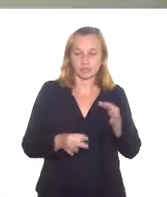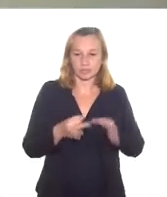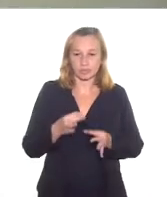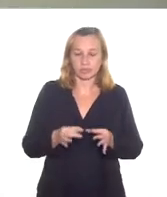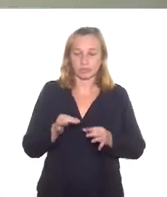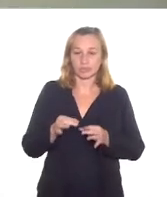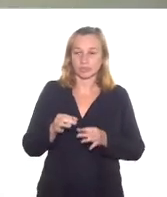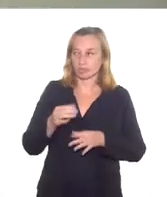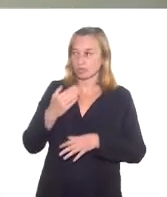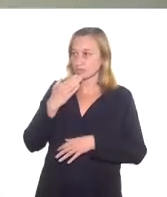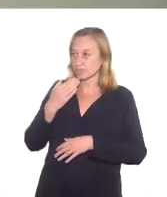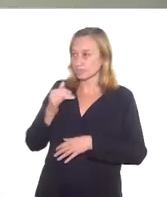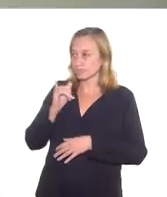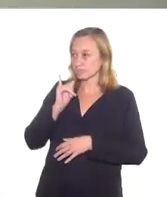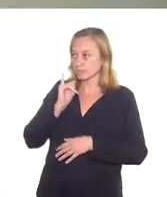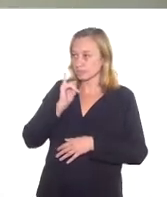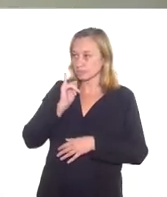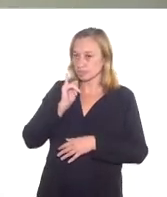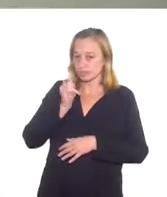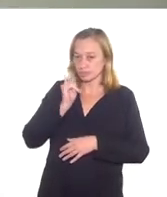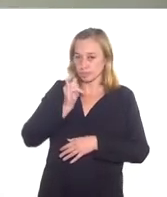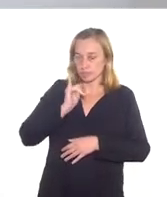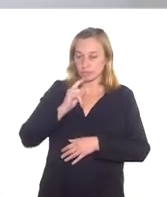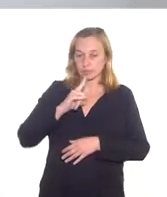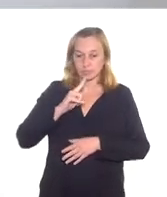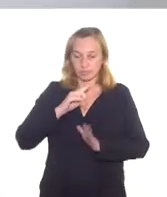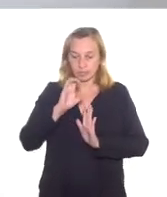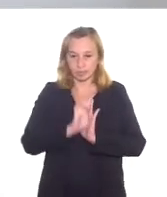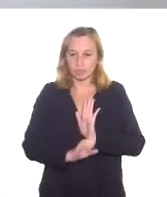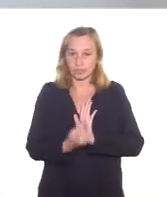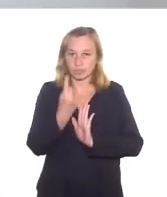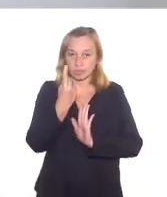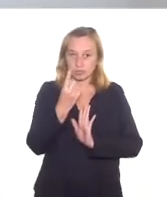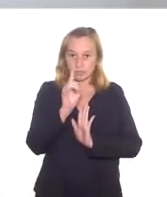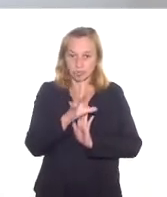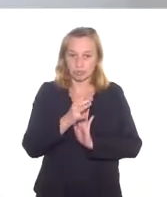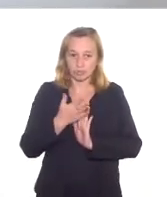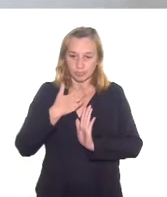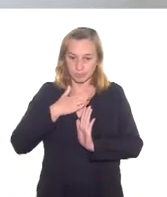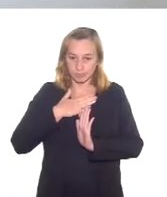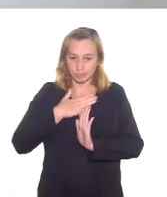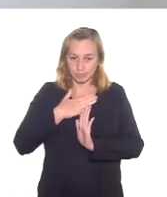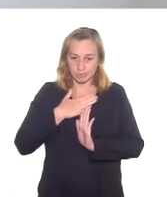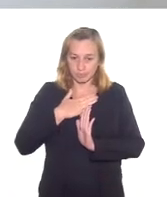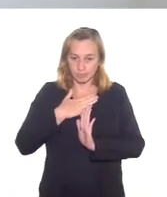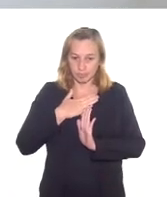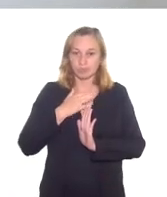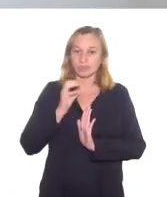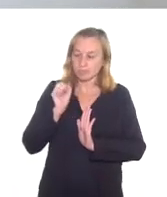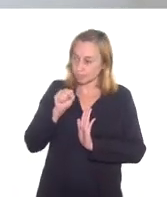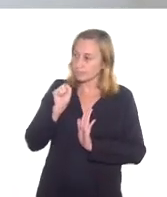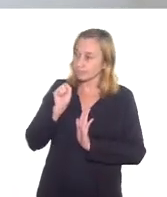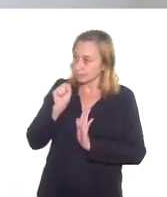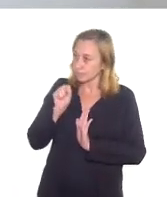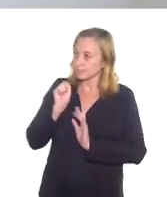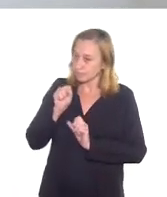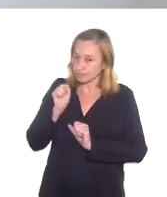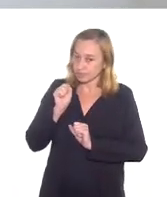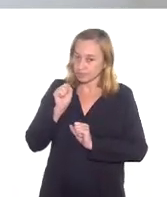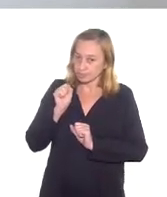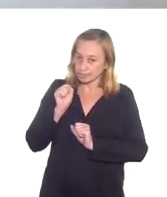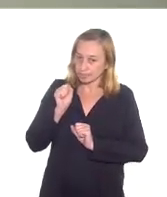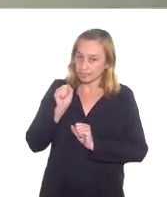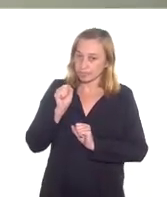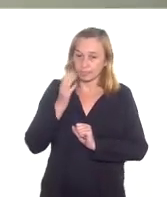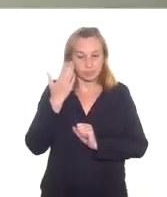uma informação se esse projeto tem emenda? Tem uma emenda. É a minha? Possivelmente. Sabe o